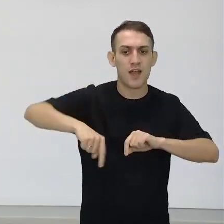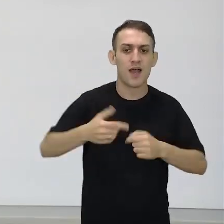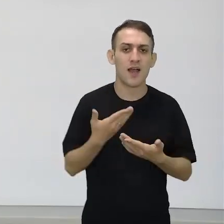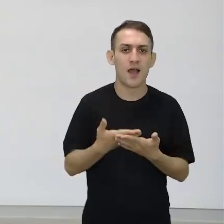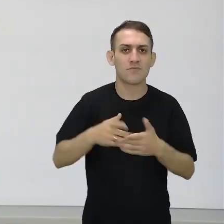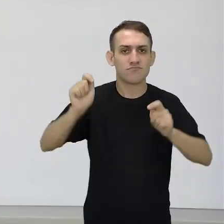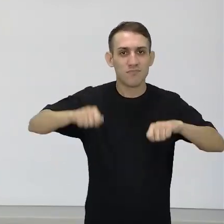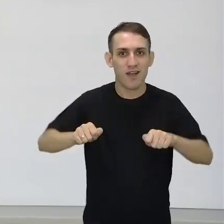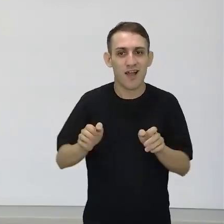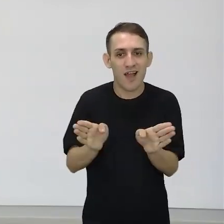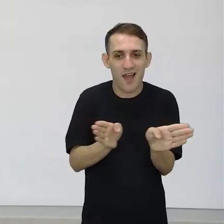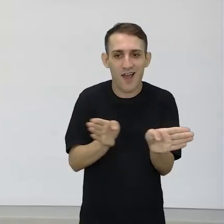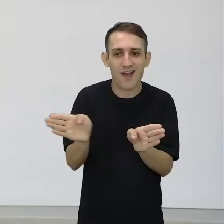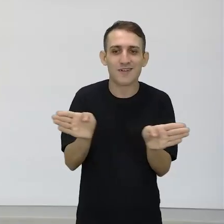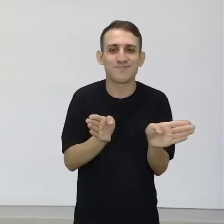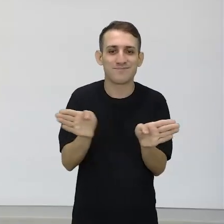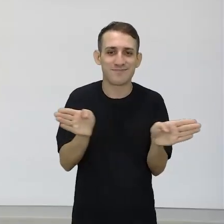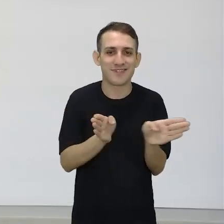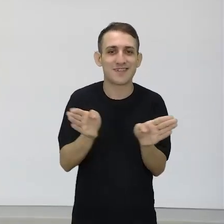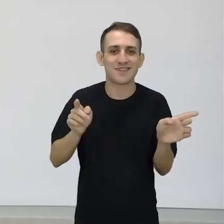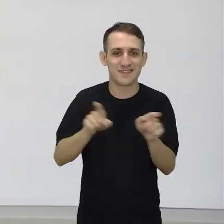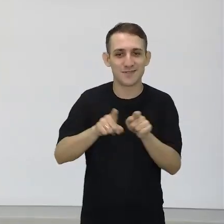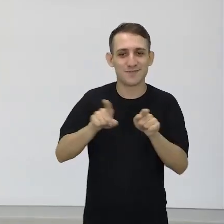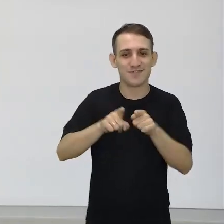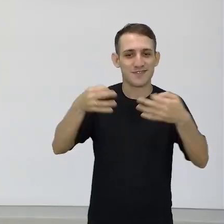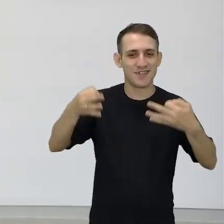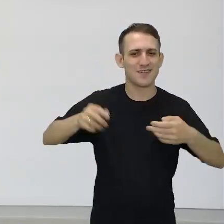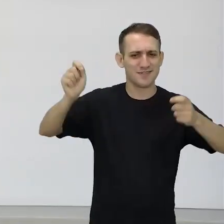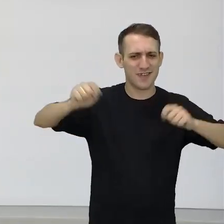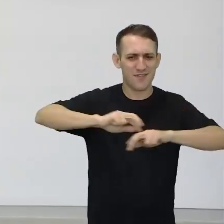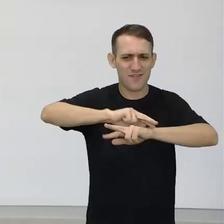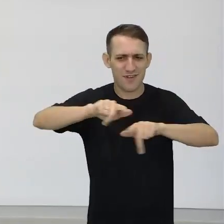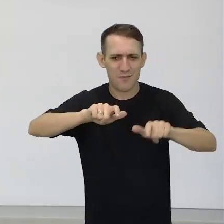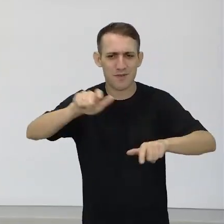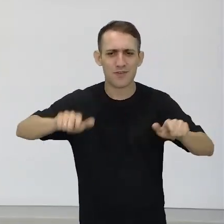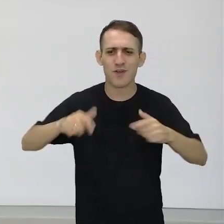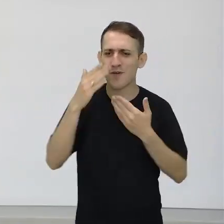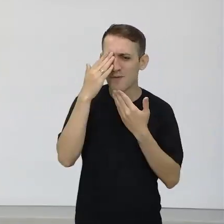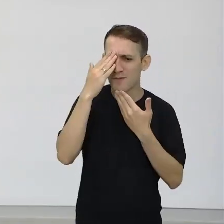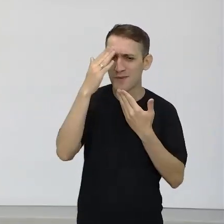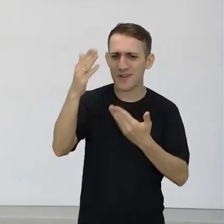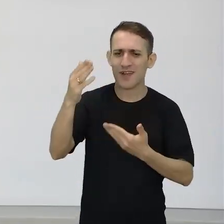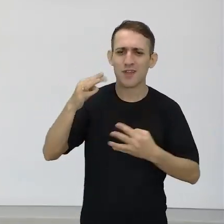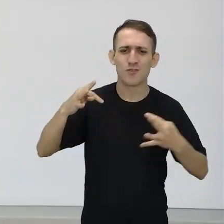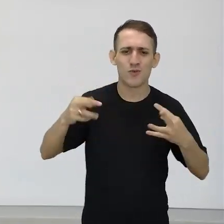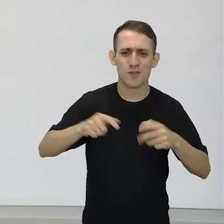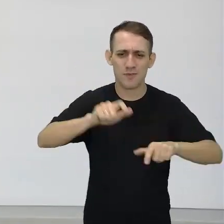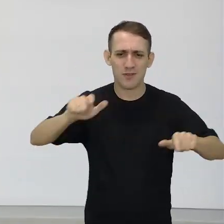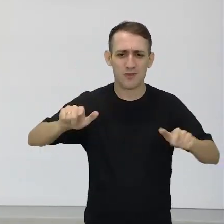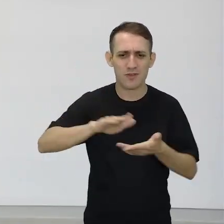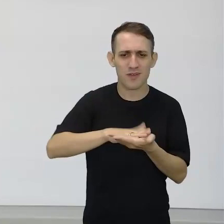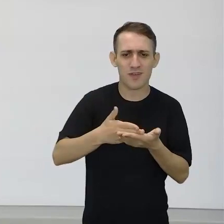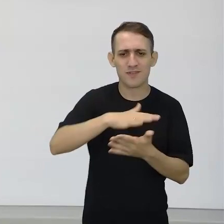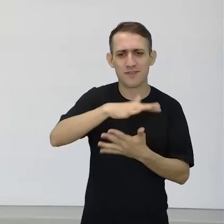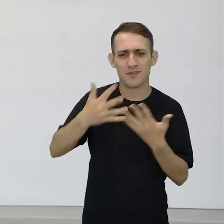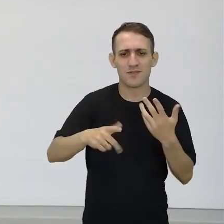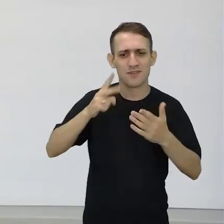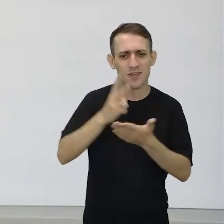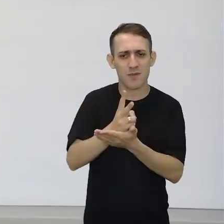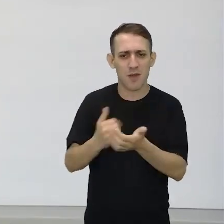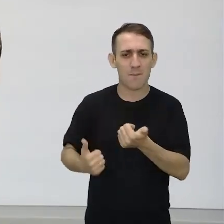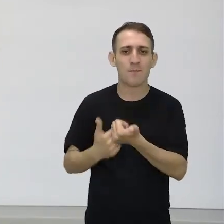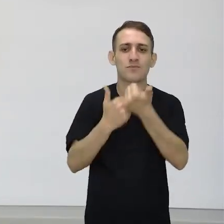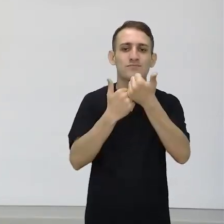ainda muito mais colaborativa para muito mais pessoas. Então, muito obrigado aí toda a galera de Libras aí por sempre estar nos ajudando